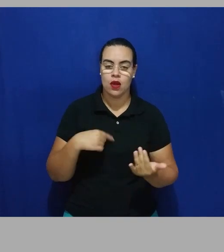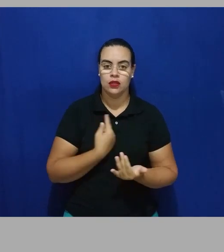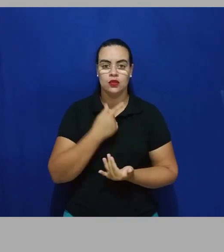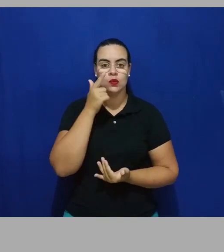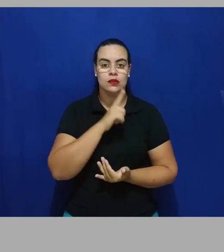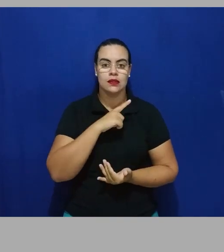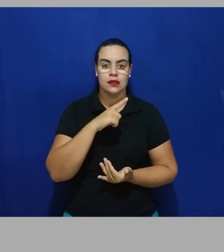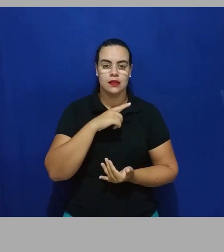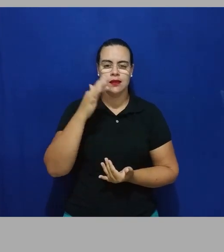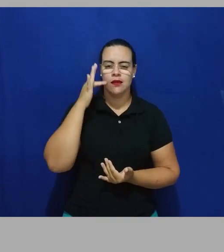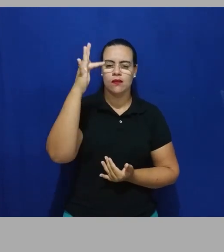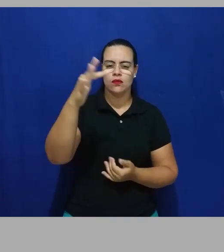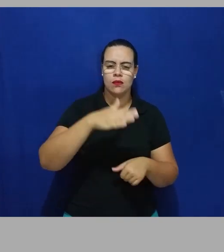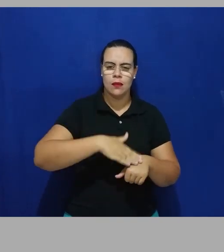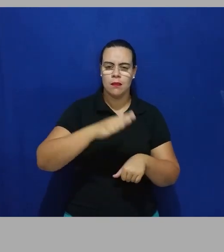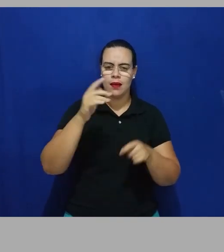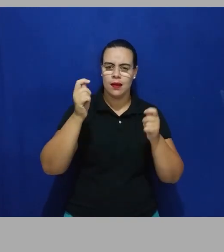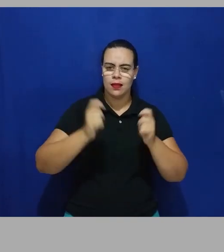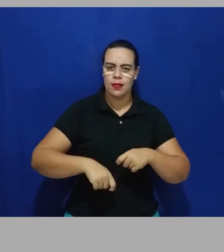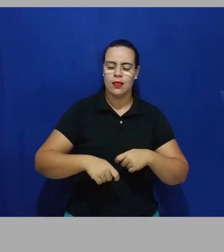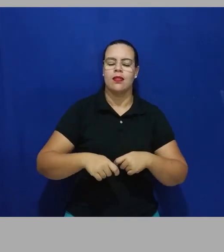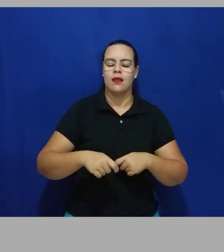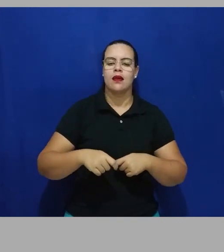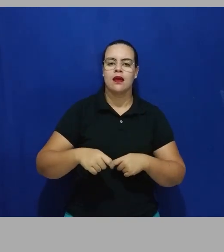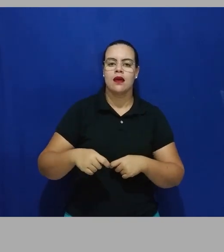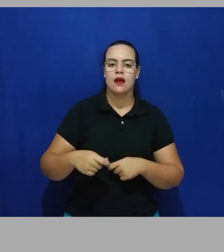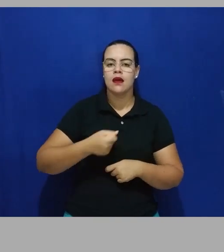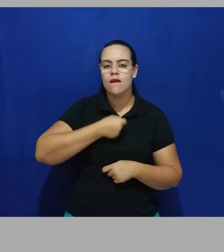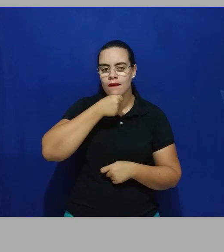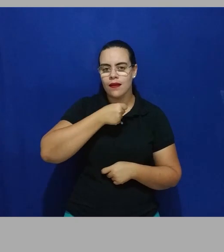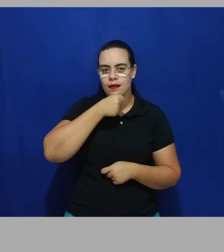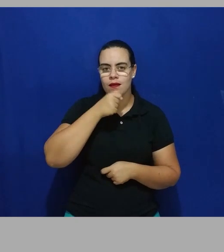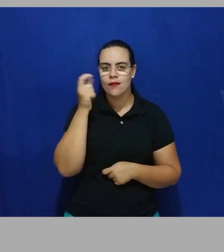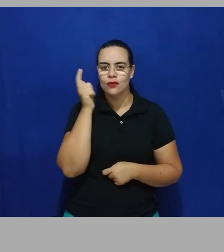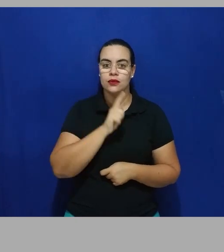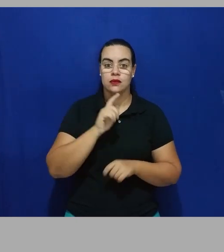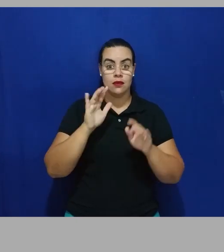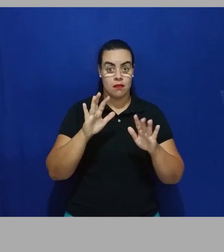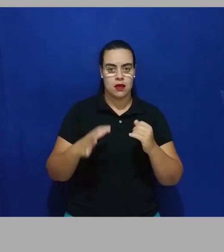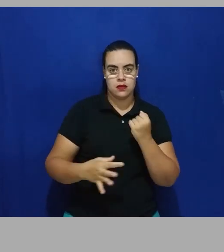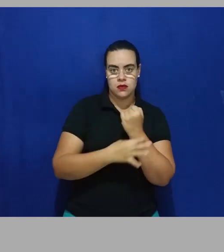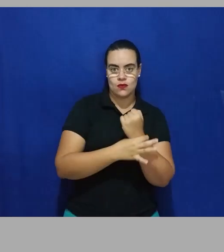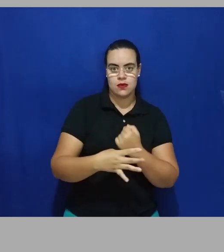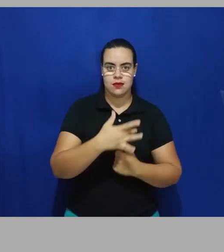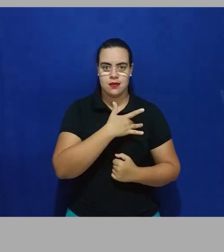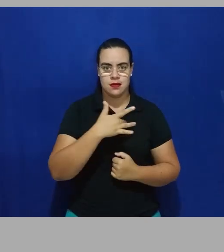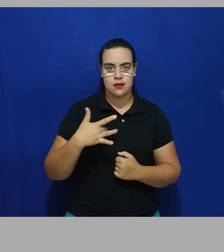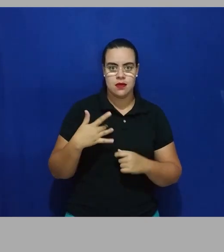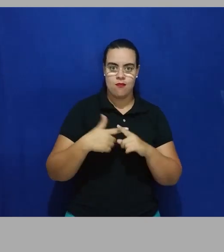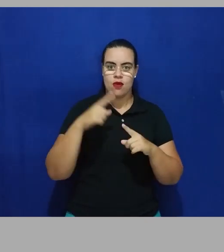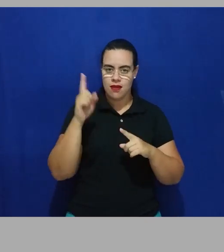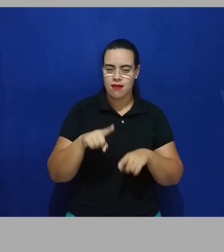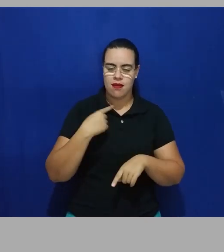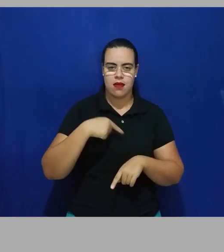ainda na juventude. Então que a gente tenha futuramente mais possibilidade de envelhecer, mas envelhecer